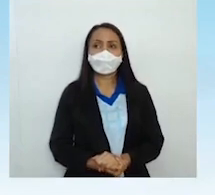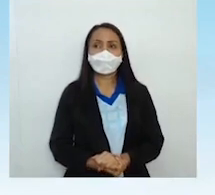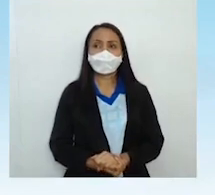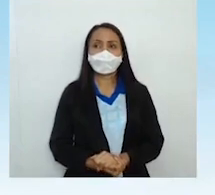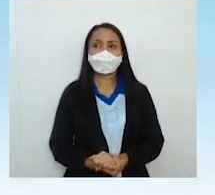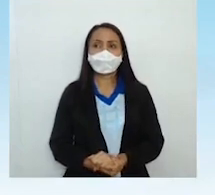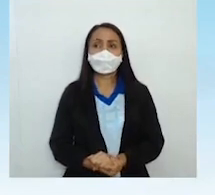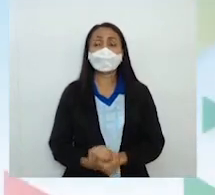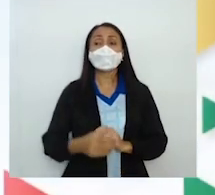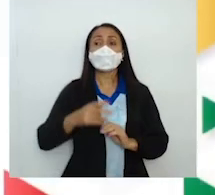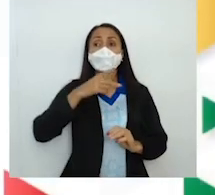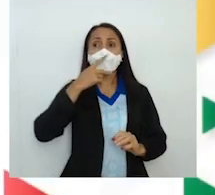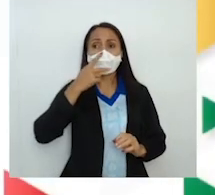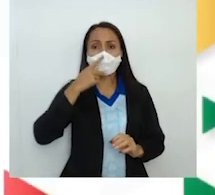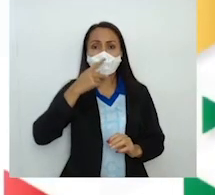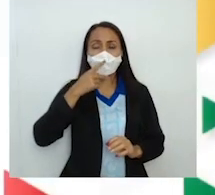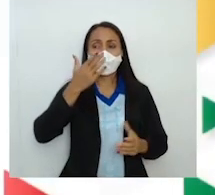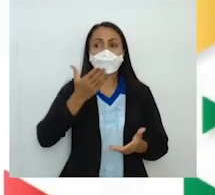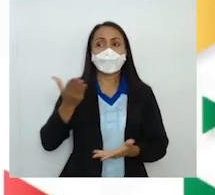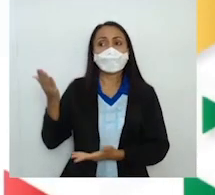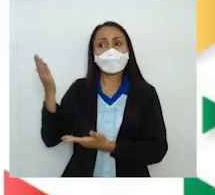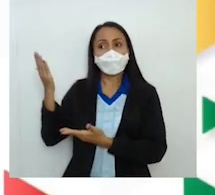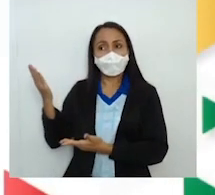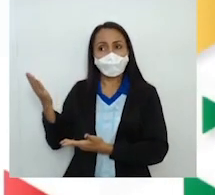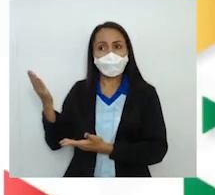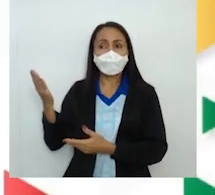questão, ver mais uma vez essa